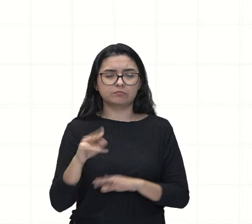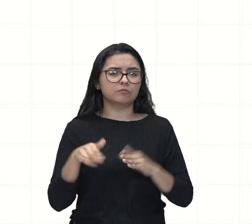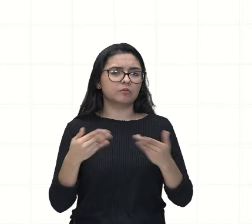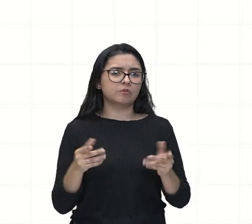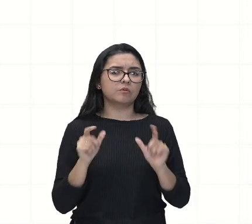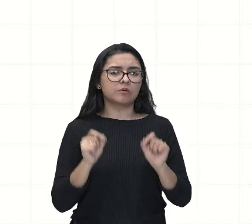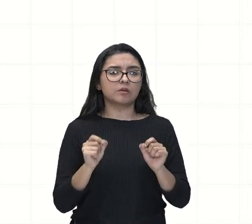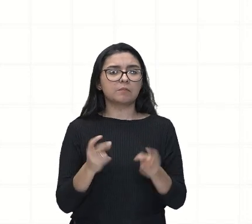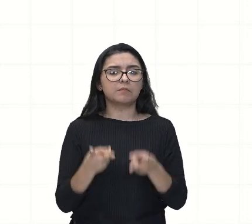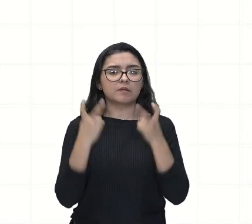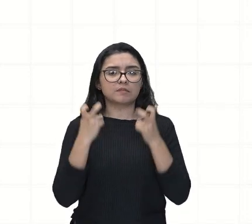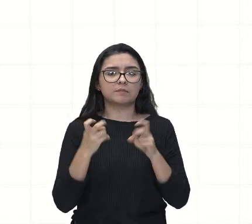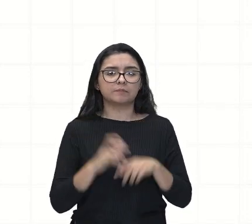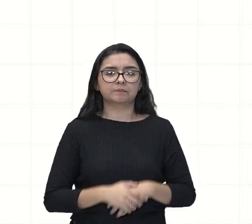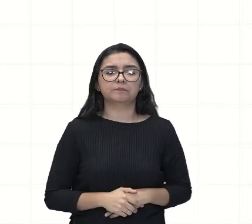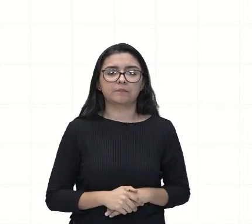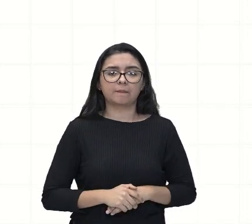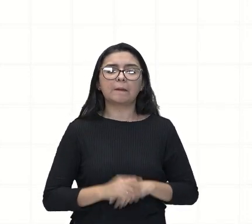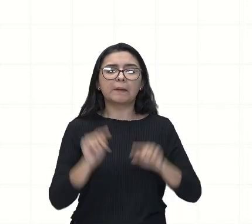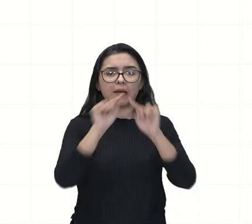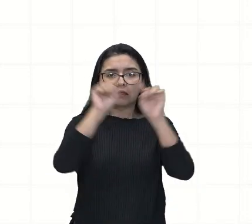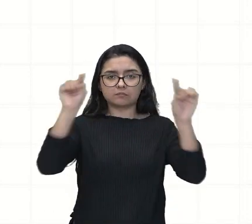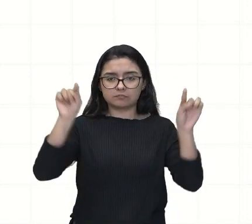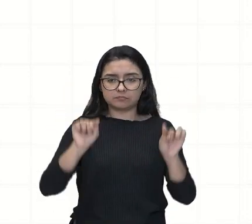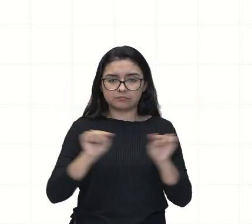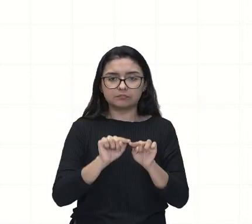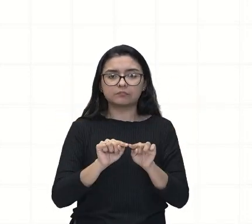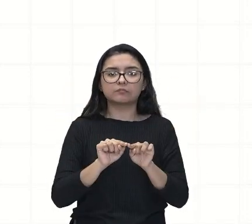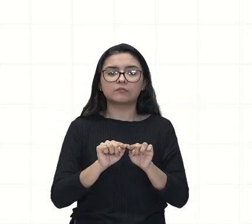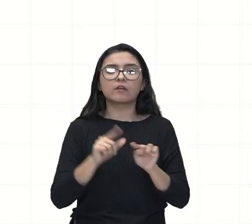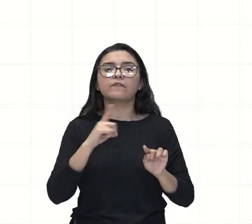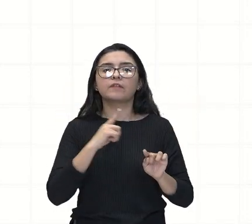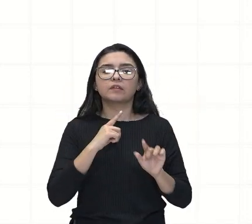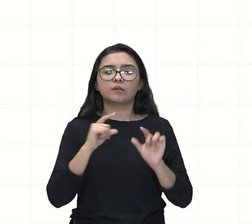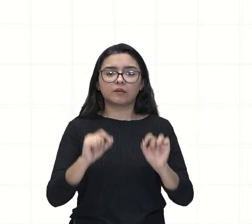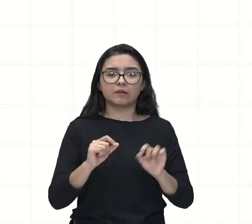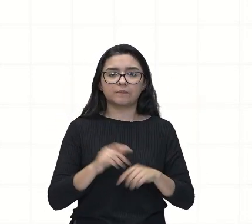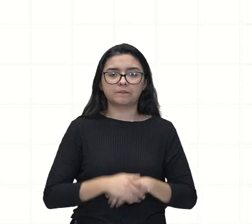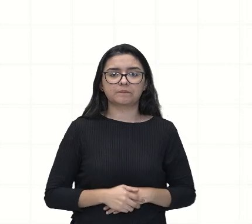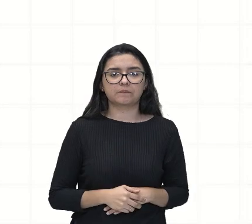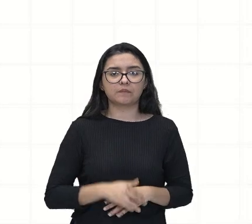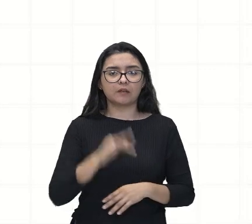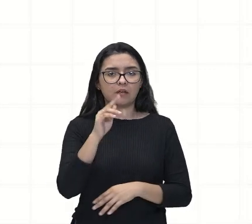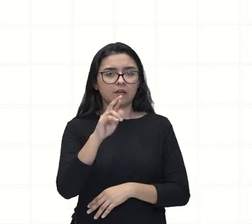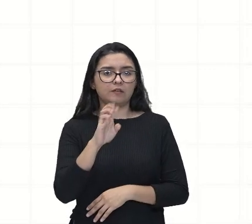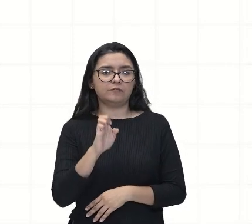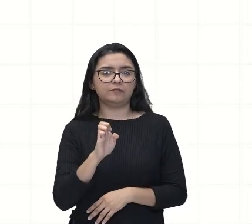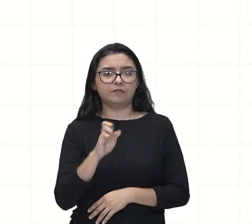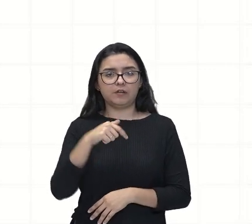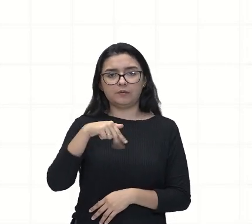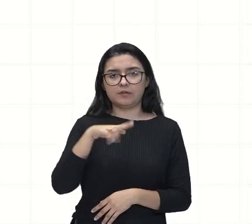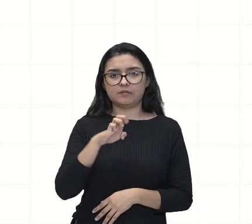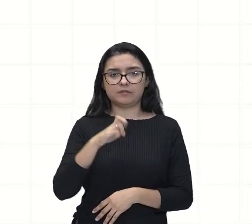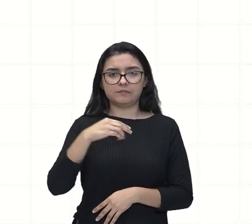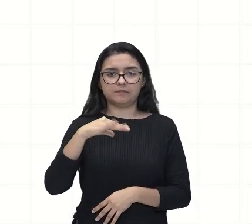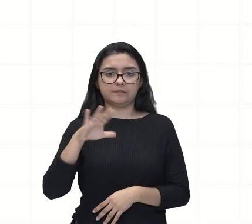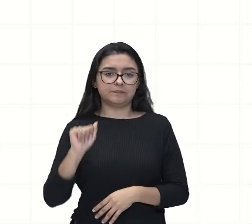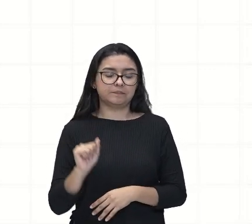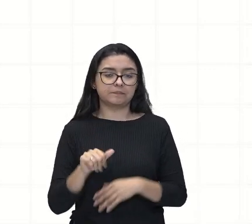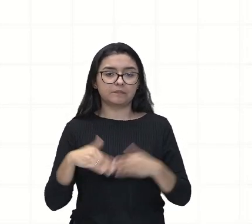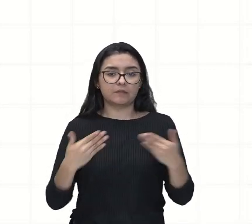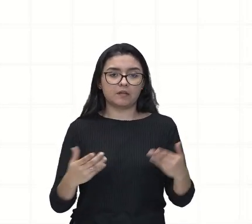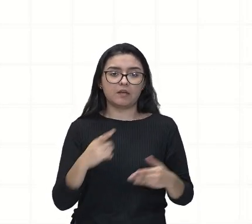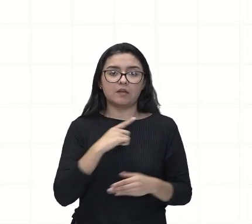Para cada teia dessa, para cada linha dessa, eu vou ter uma frequência. Então, a primeira, 0,